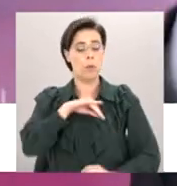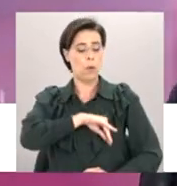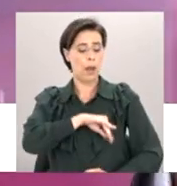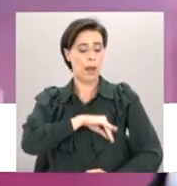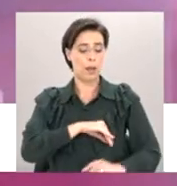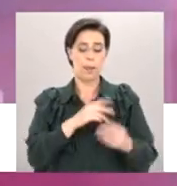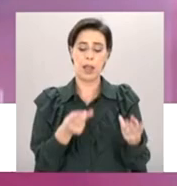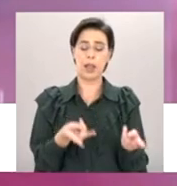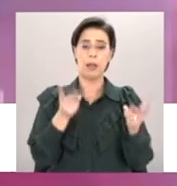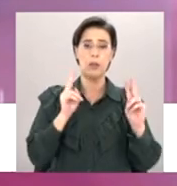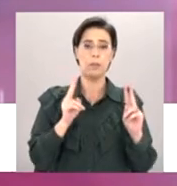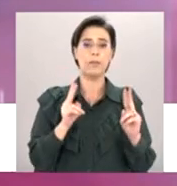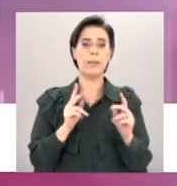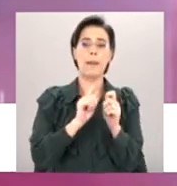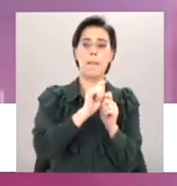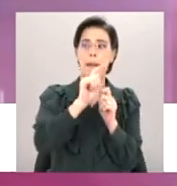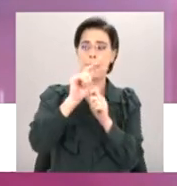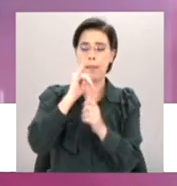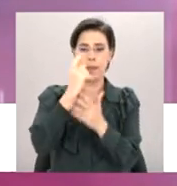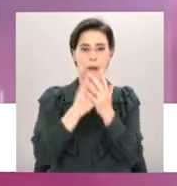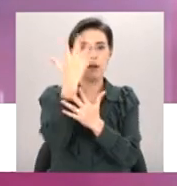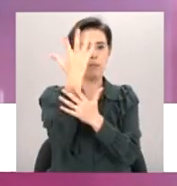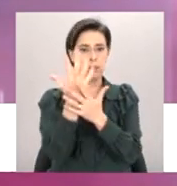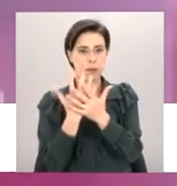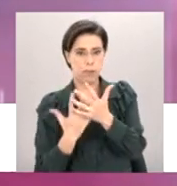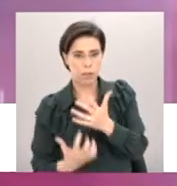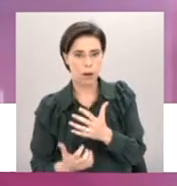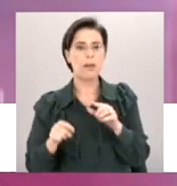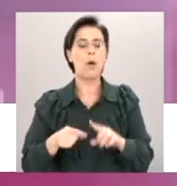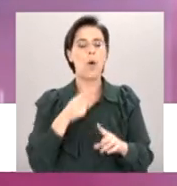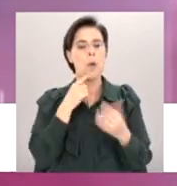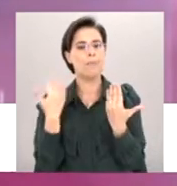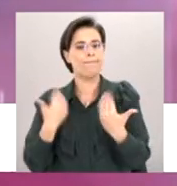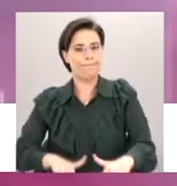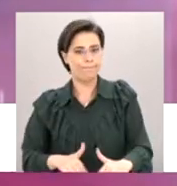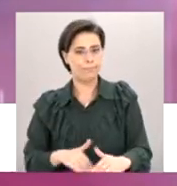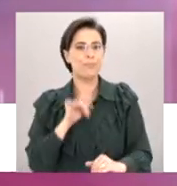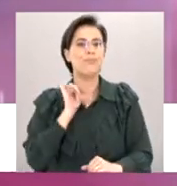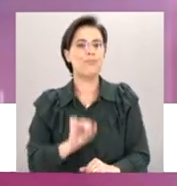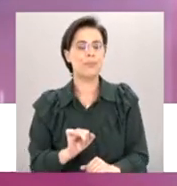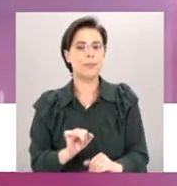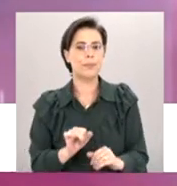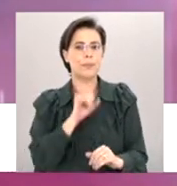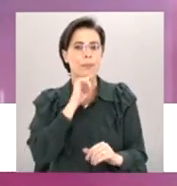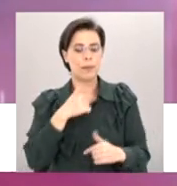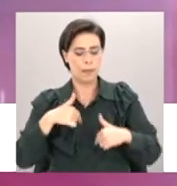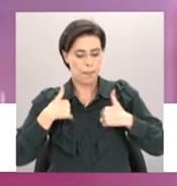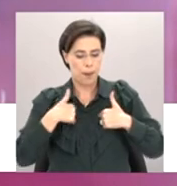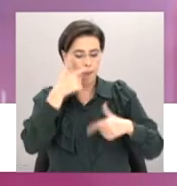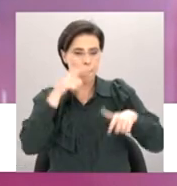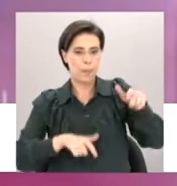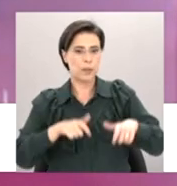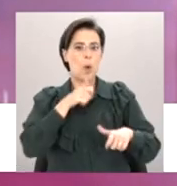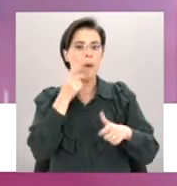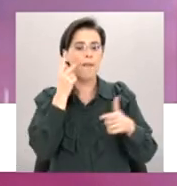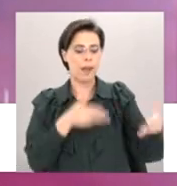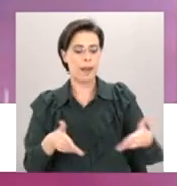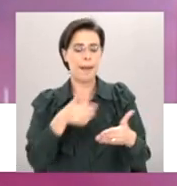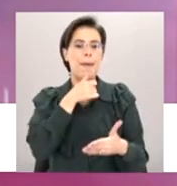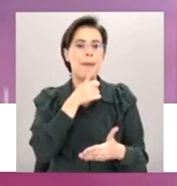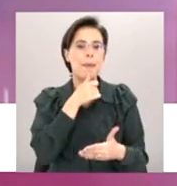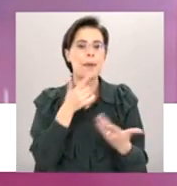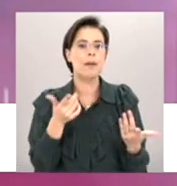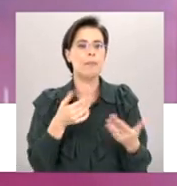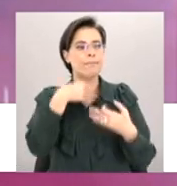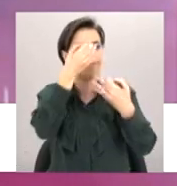rendimento que fica disponível depois do pagamento de impostos que tem sido muito limitativo não só a cabeça das pessoas poderem conduzir a sua vida e ter uma